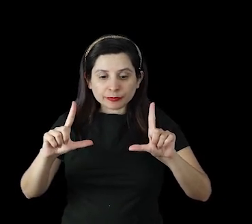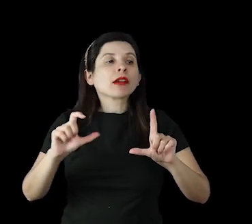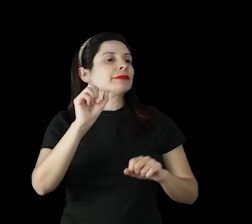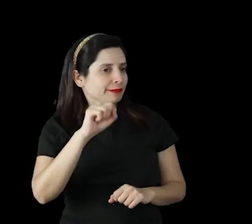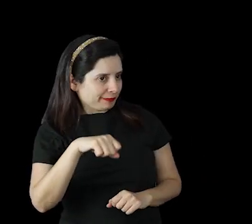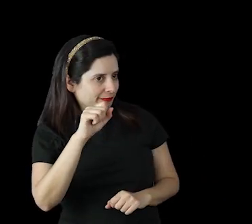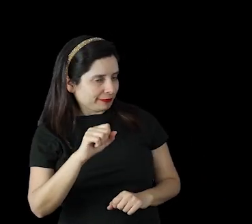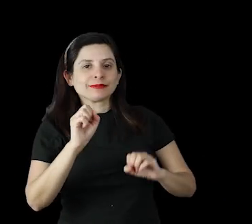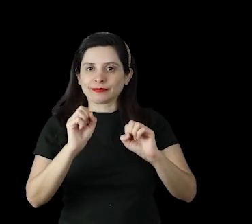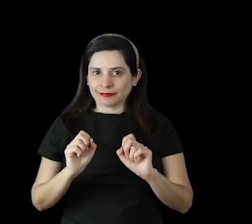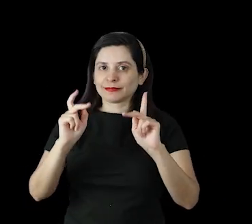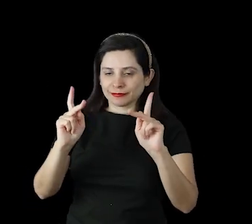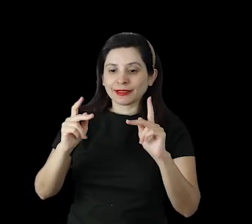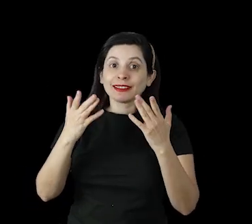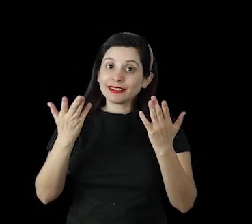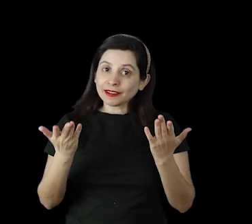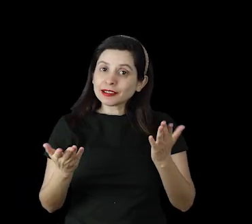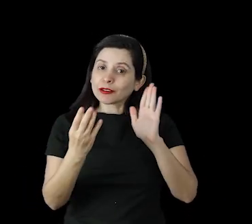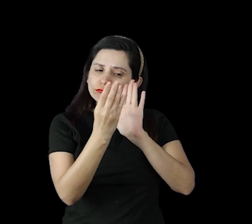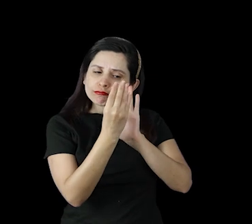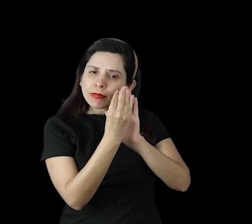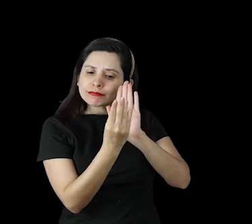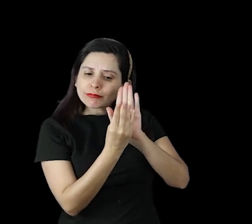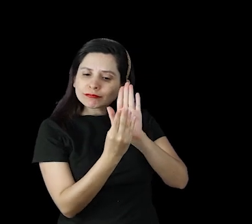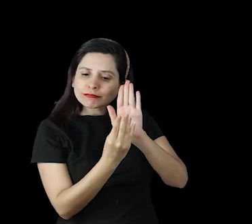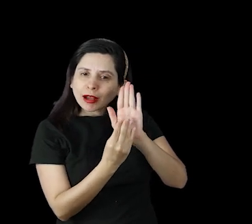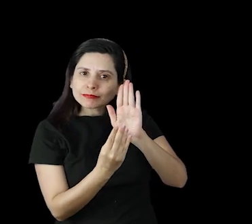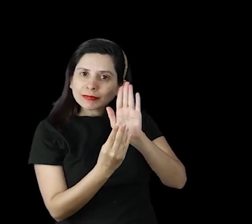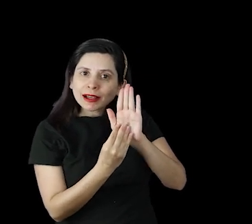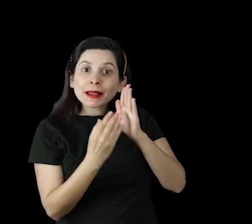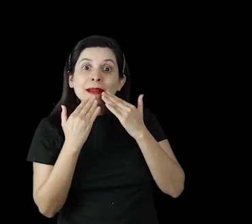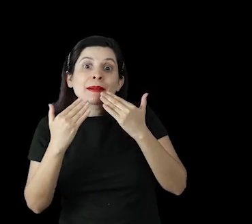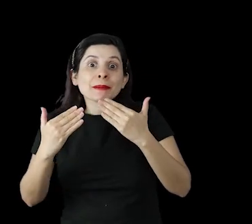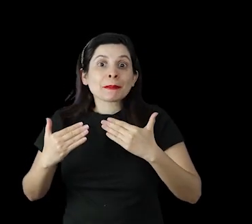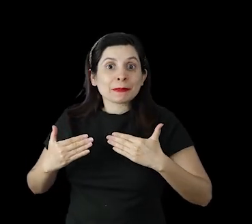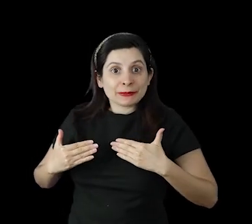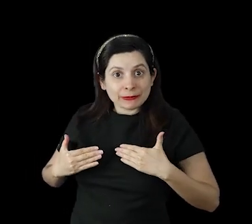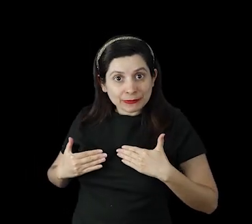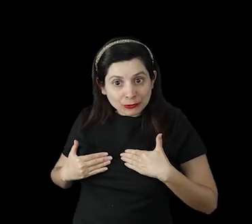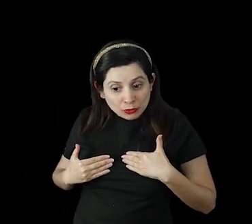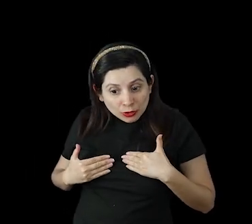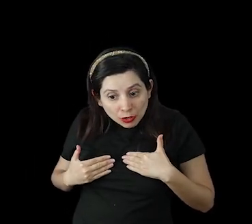Sim, Tá bom. É só um guia, na verdade, né, quem me pede para mandar,